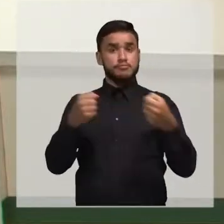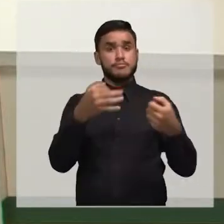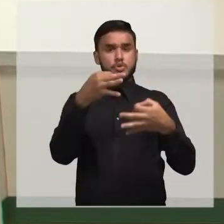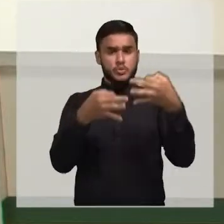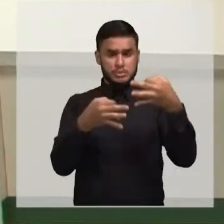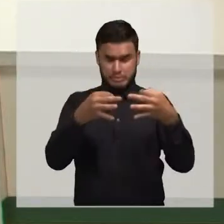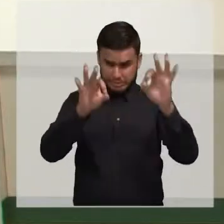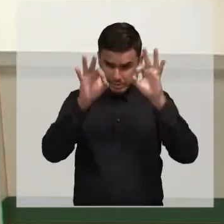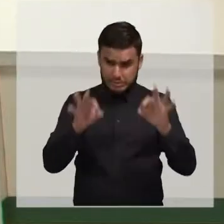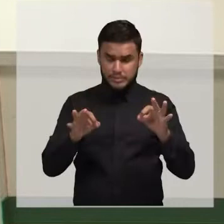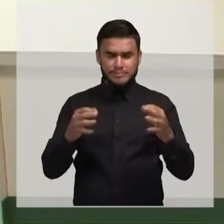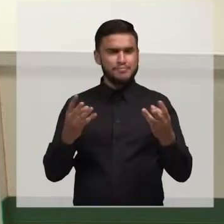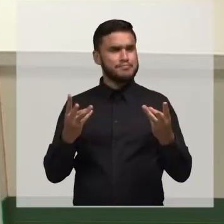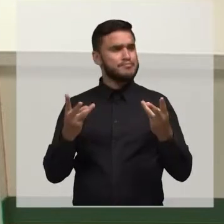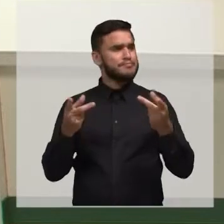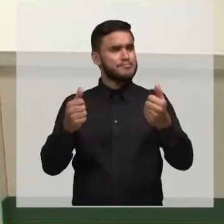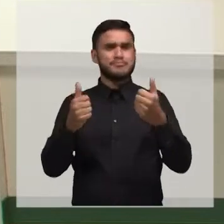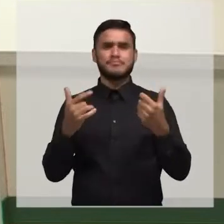uma